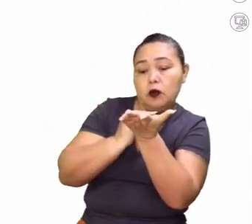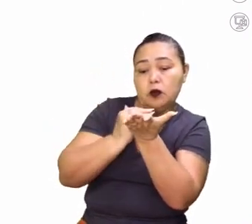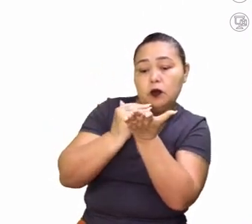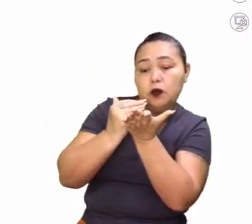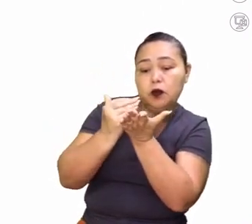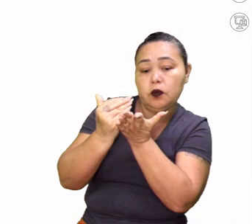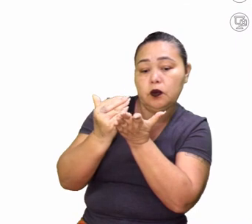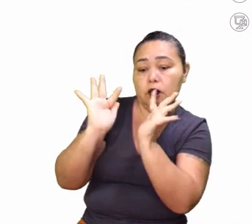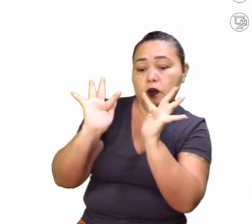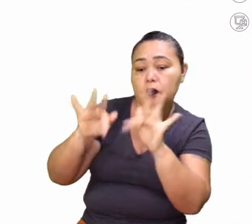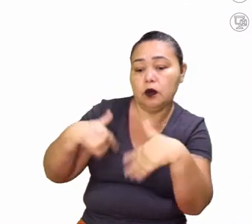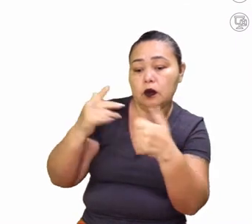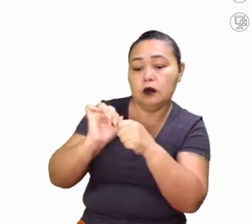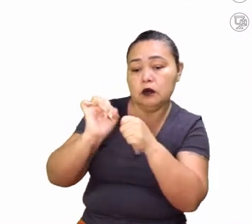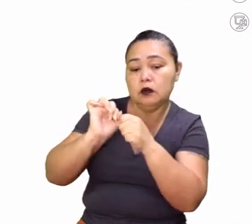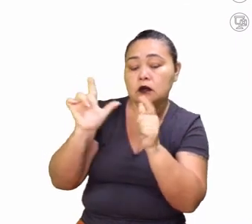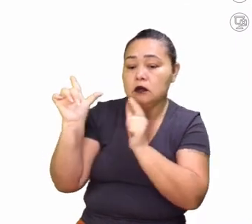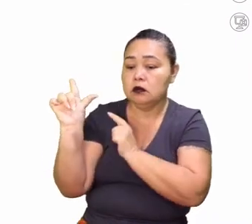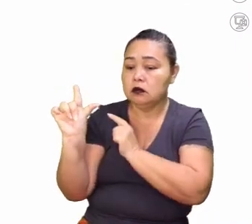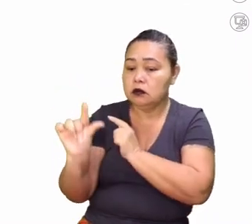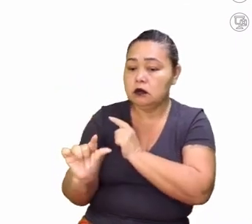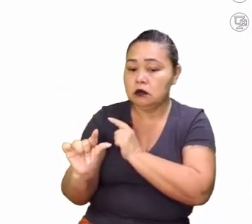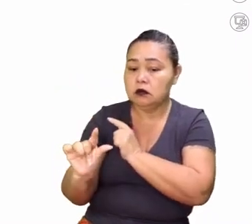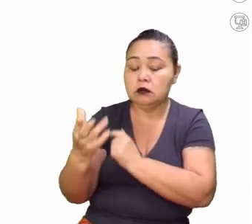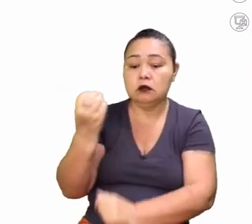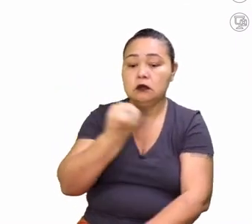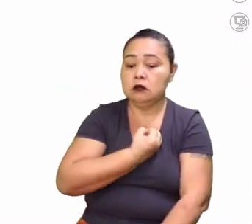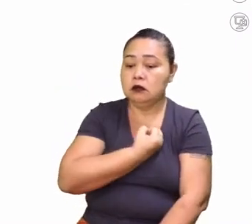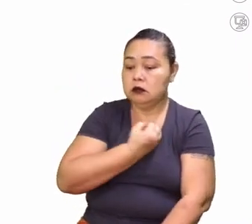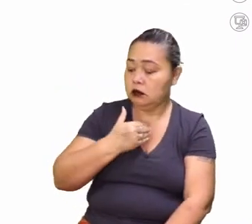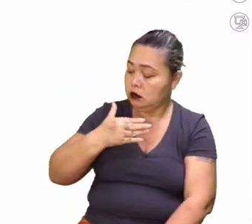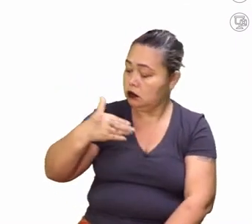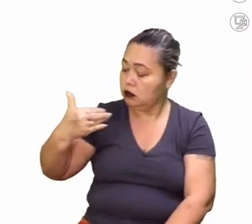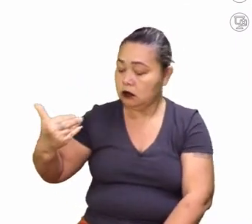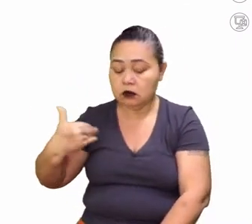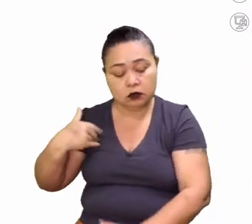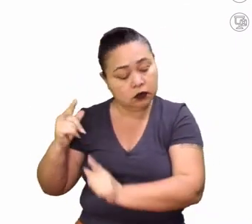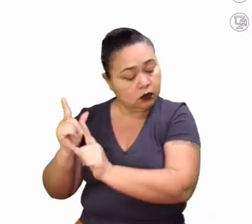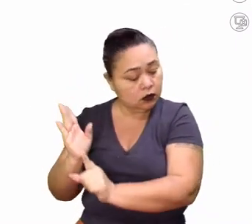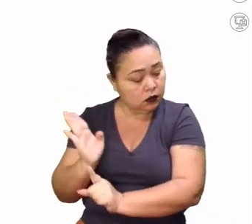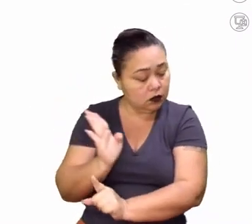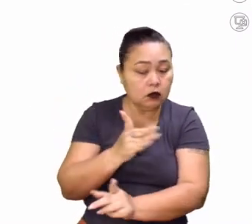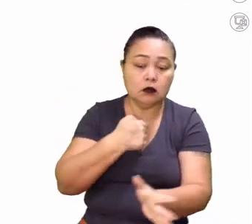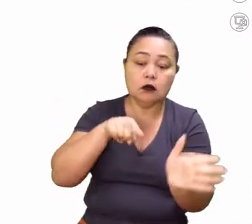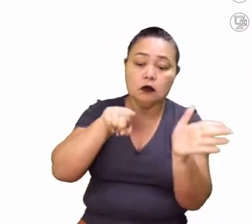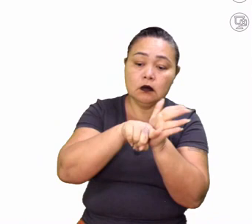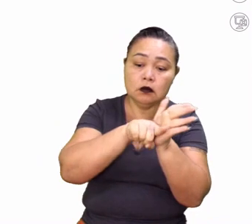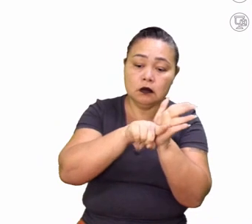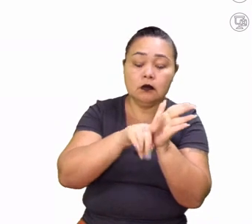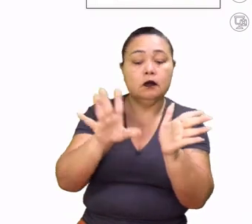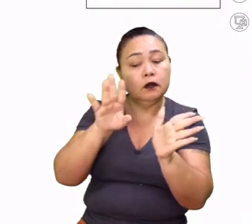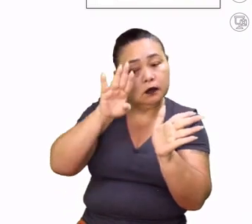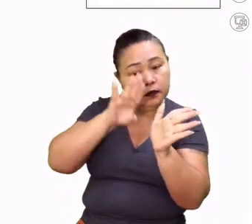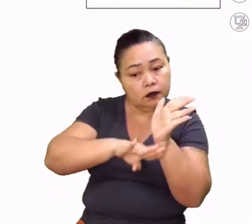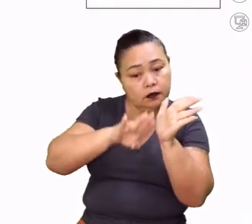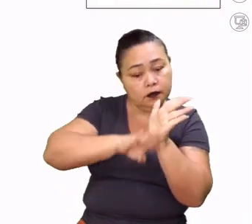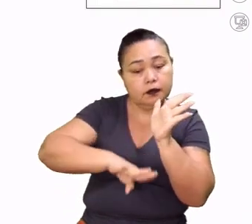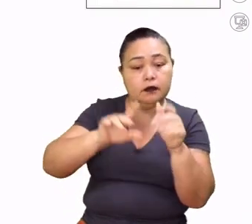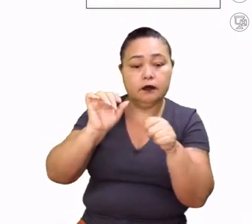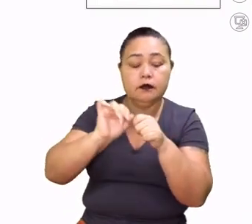para um valor final menor porque os números aumentam para cá e diminui para lá né então agora houve